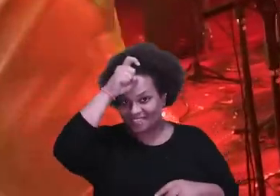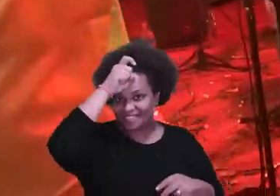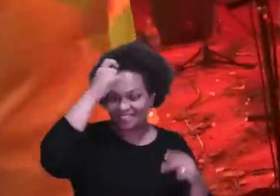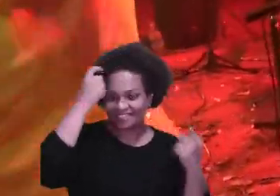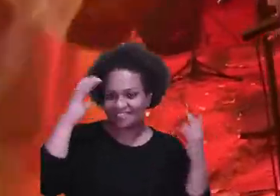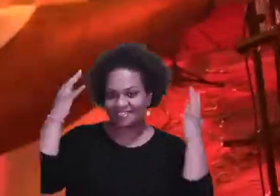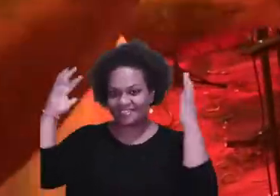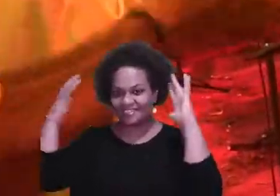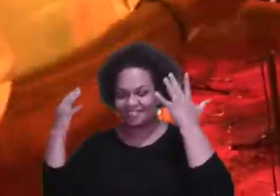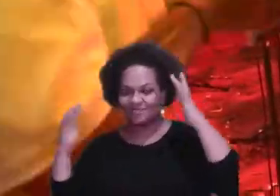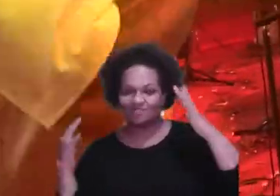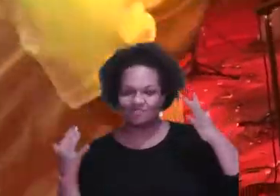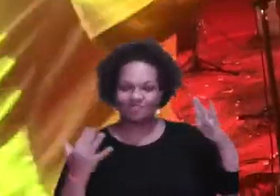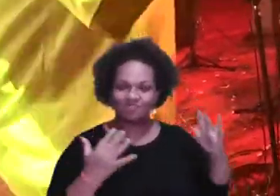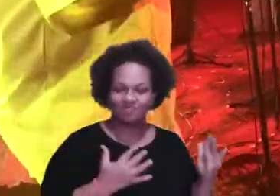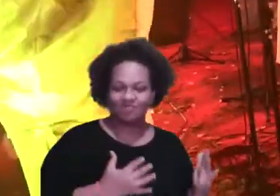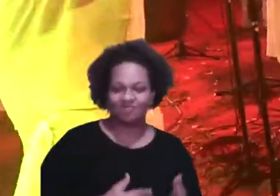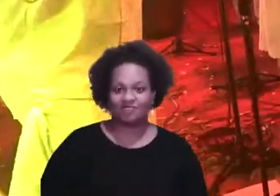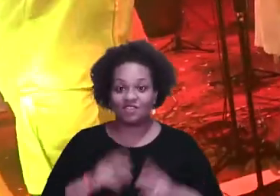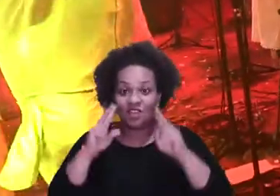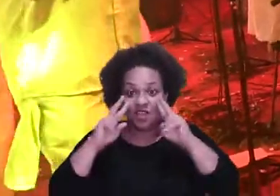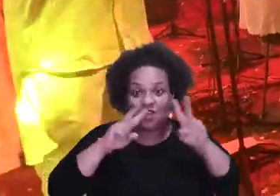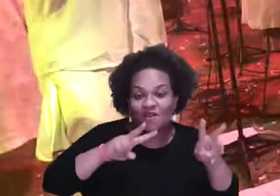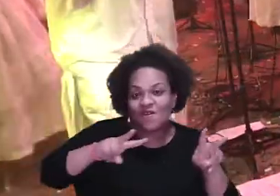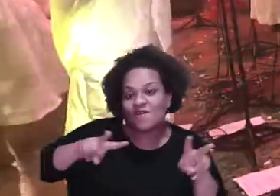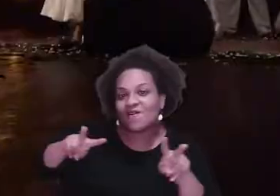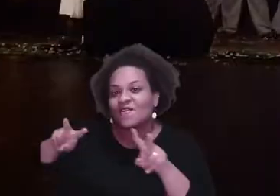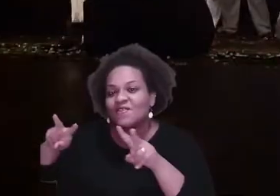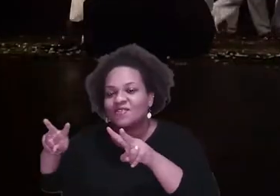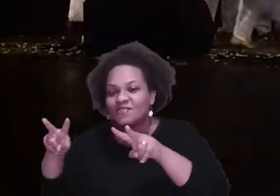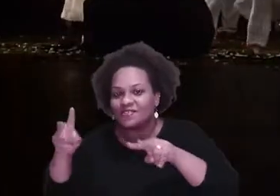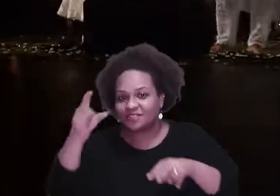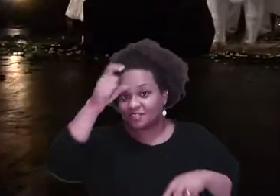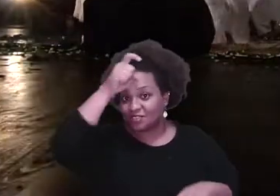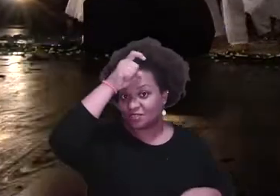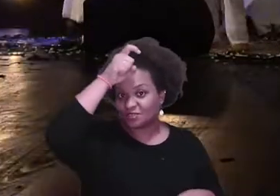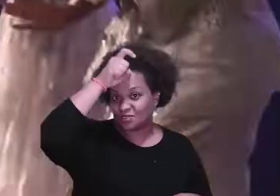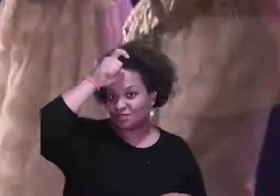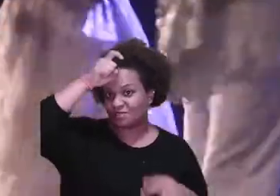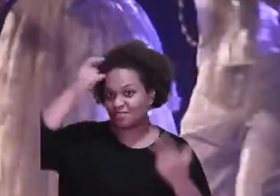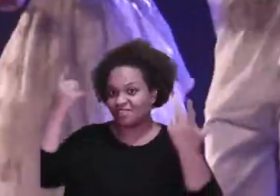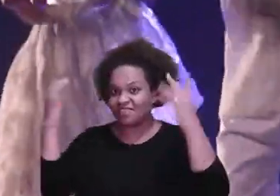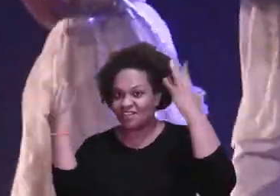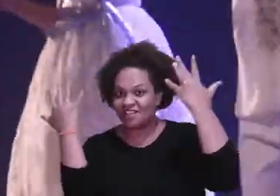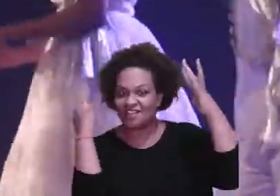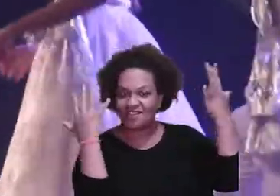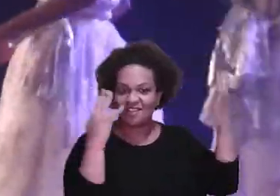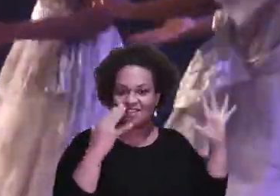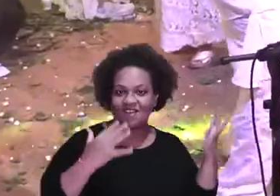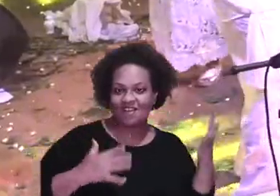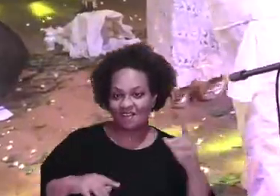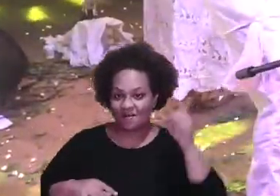Bora comer Bora Diego me comigo